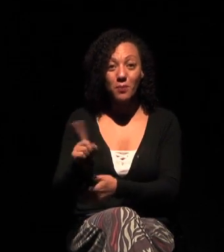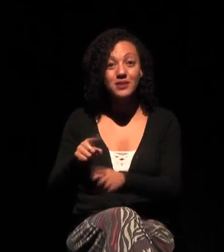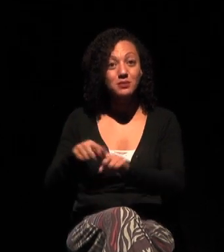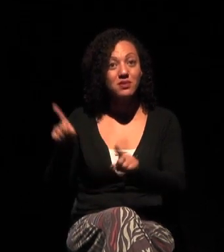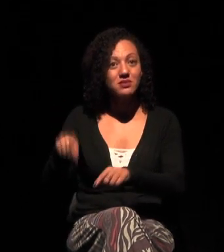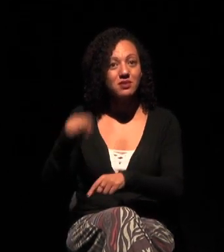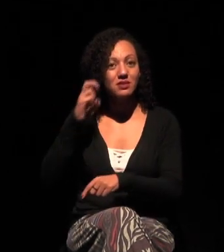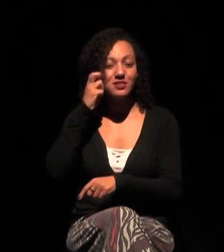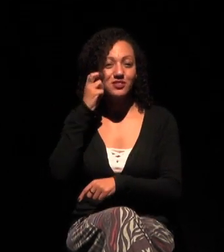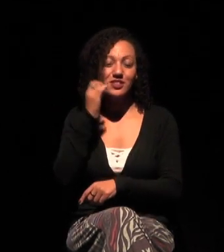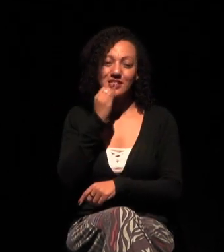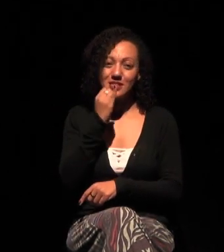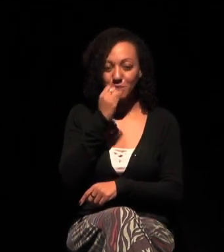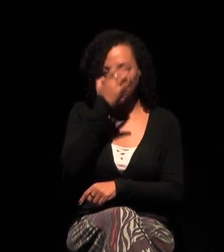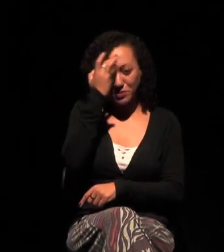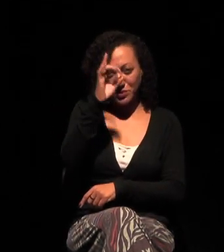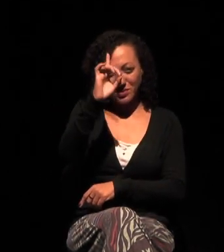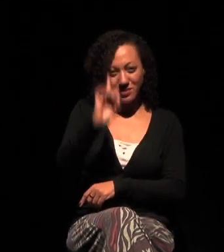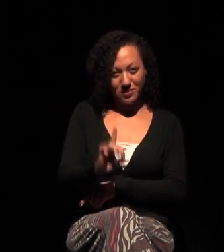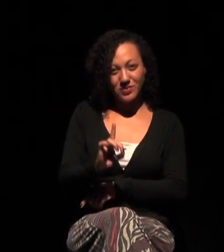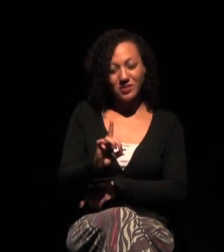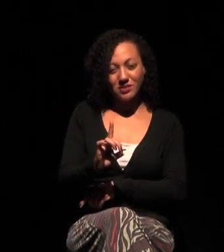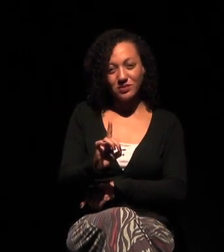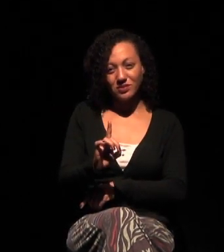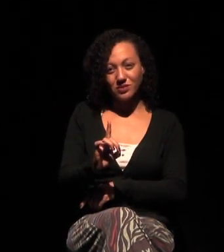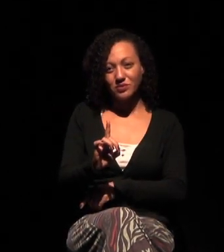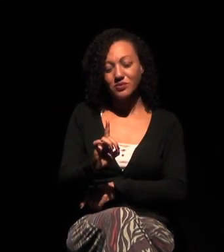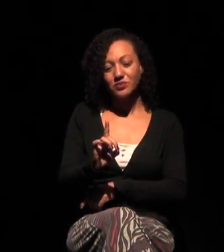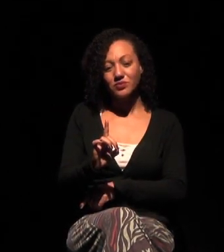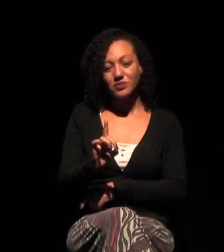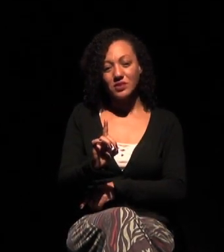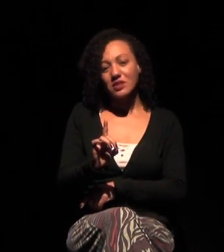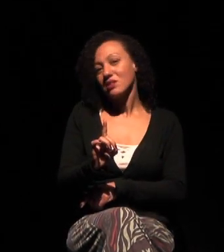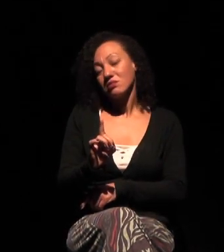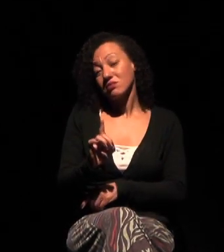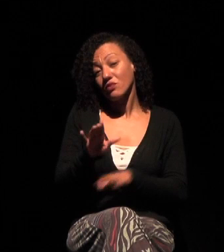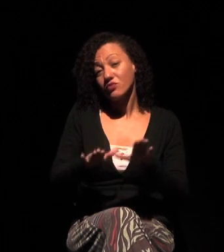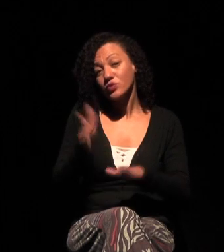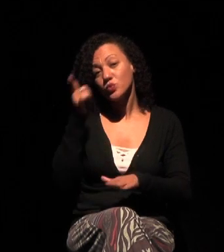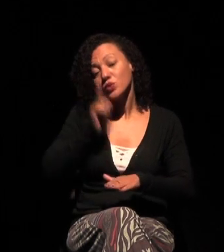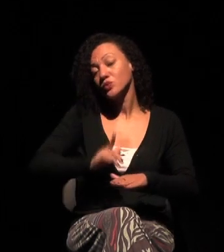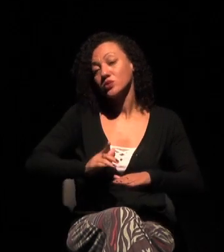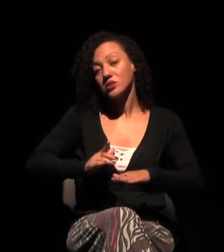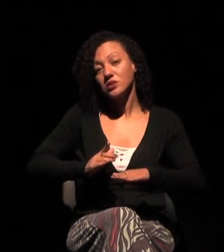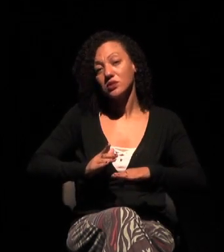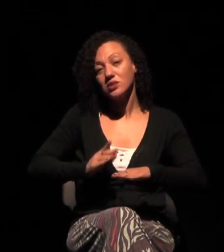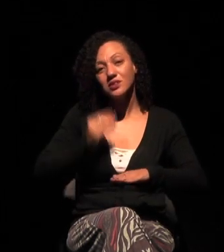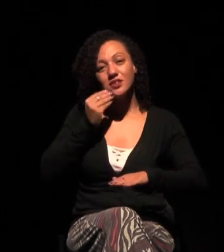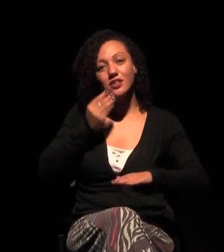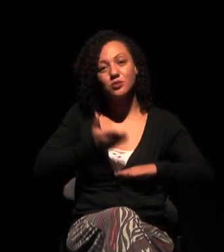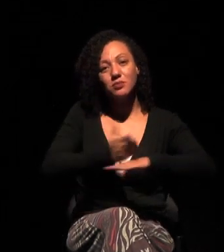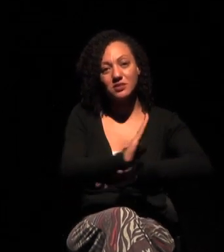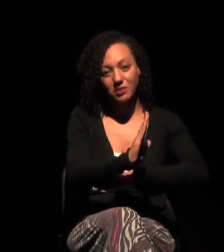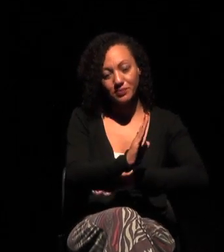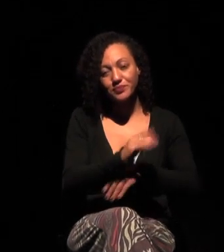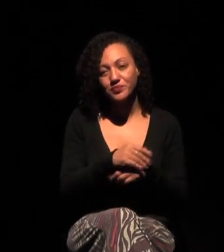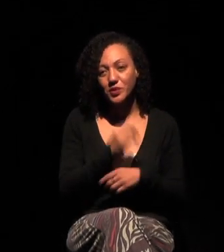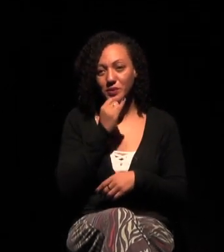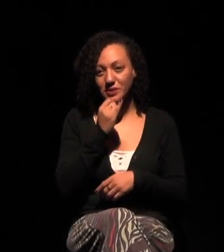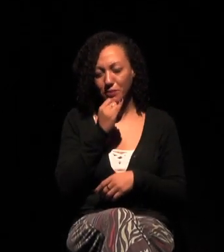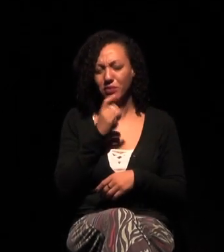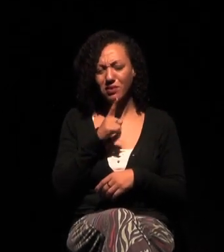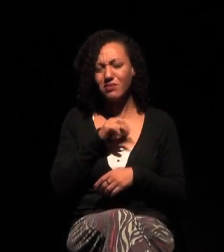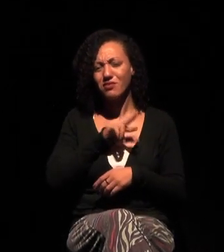que a gente acha natural num totalmente natural mas não passaria nesse teste e ele tem levado muita piada muita discussão por exemplo se você